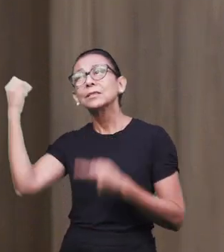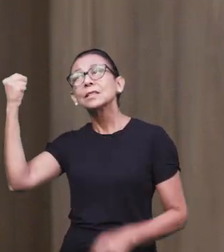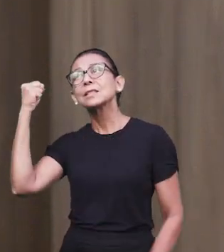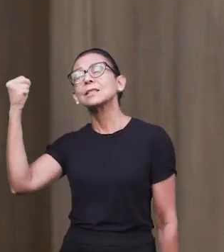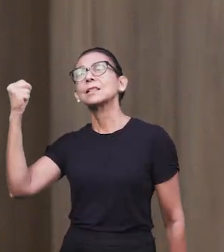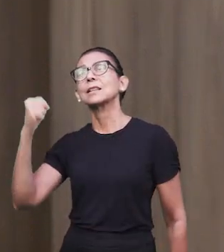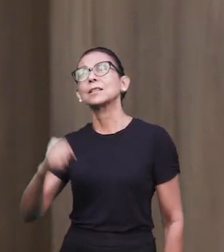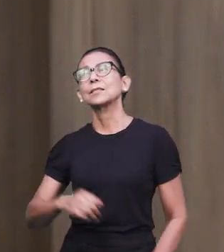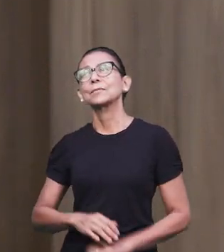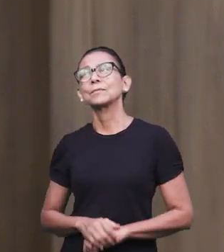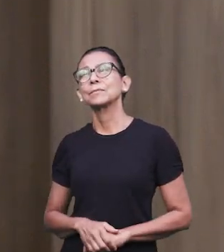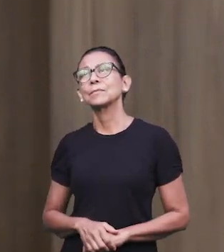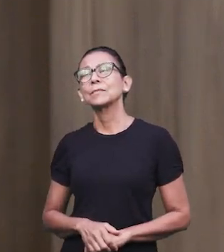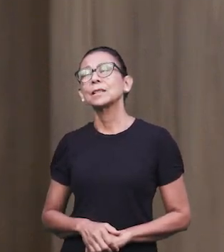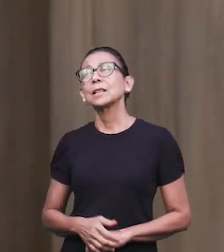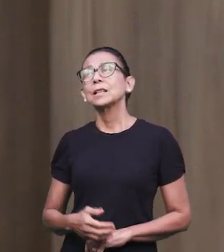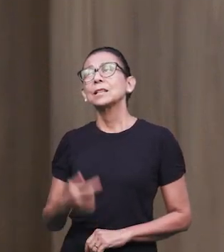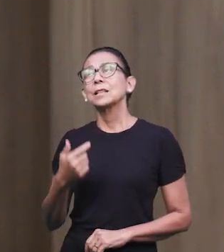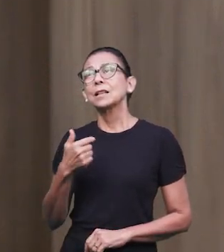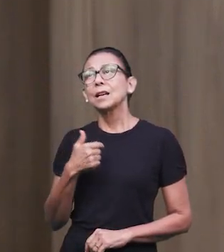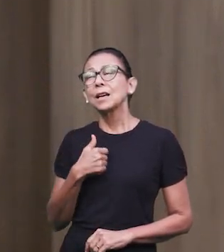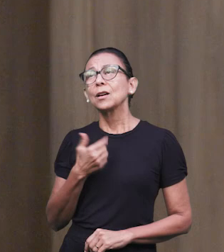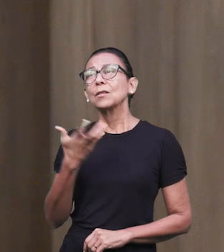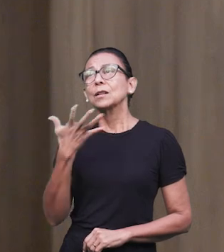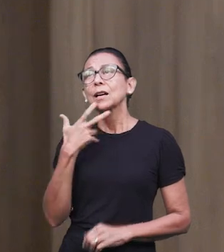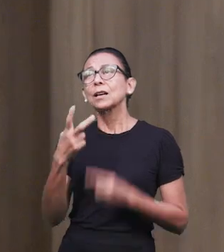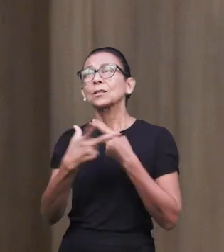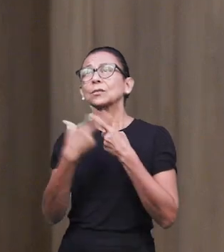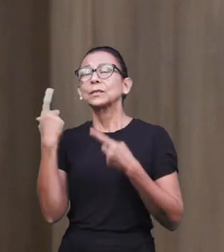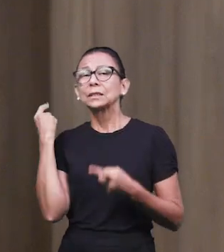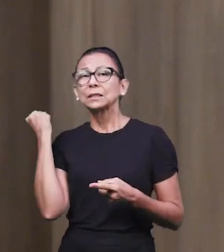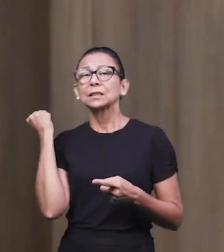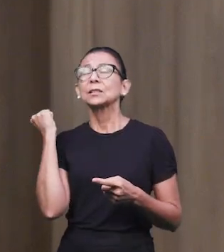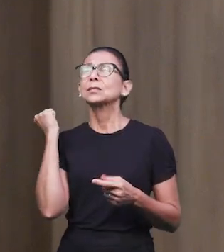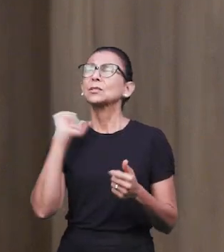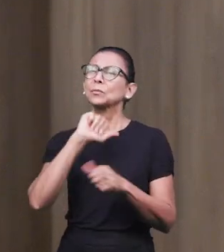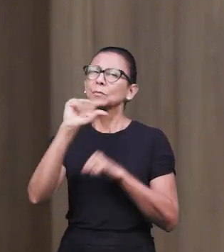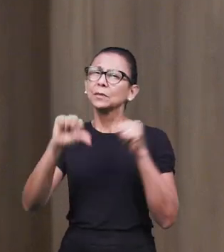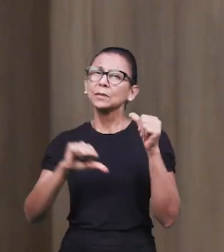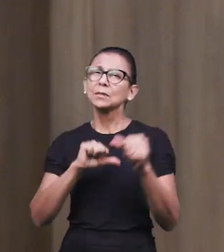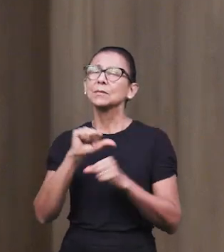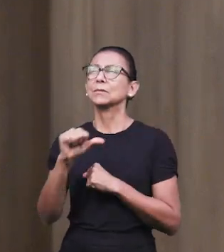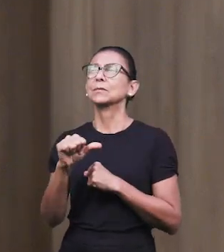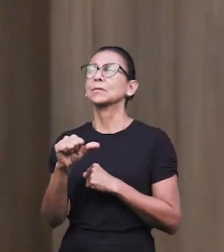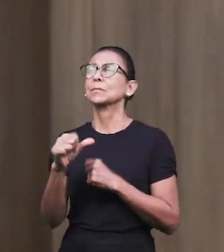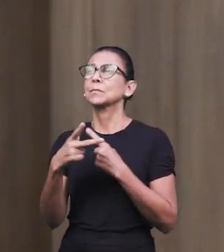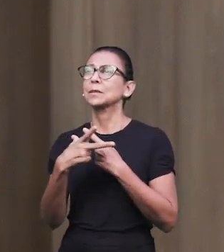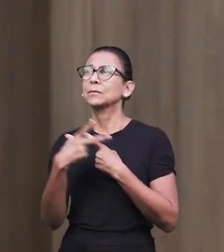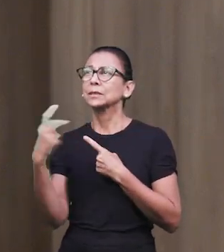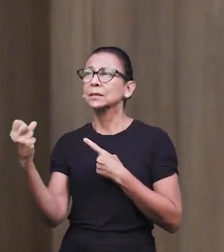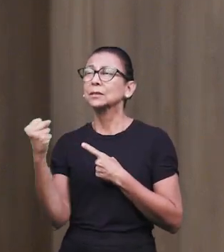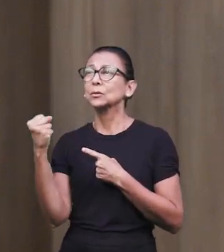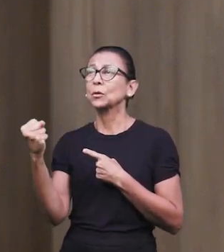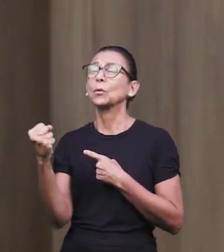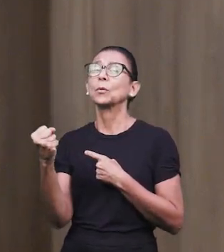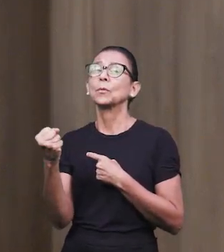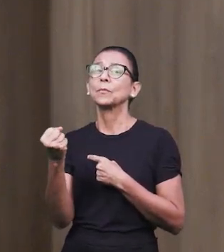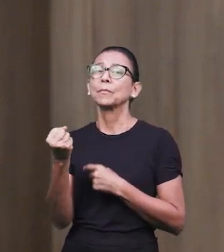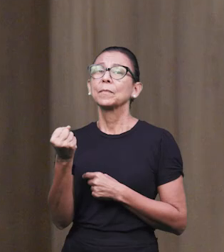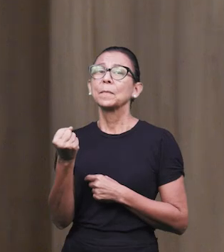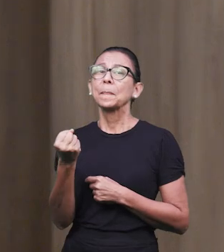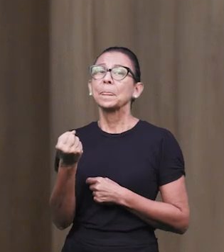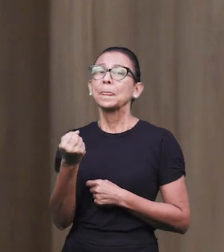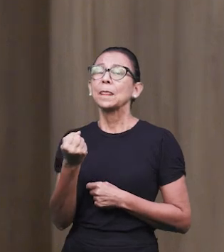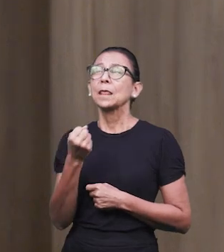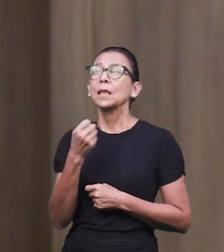nesse mundo de aflições. Faz de mim um vencedor, faz de mim, né, um instrumento em tuas mãos. Quer dizer, aí o louvor veio,